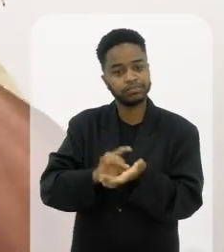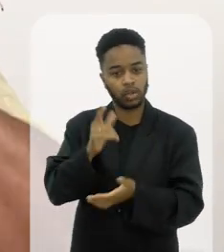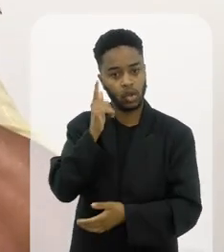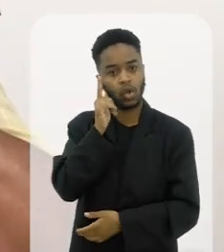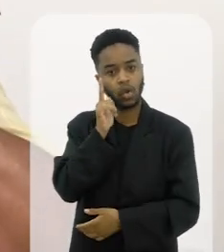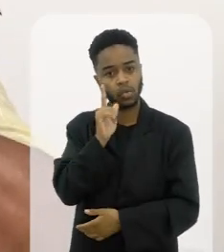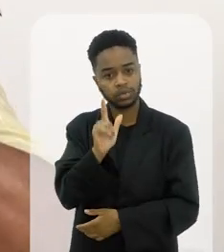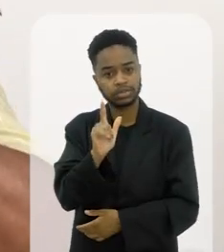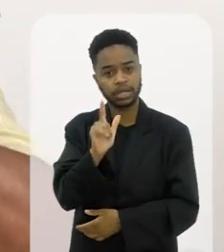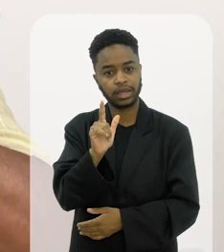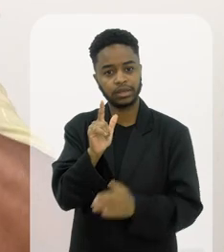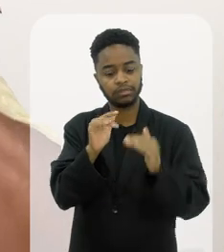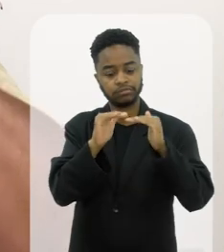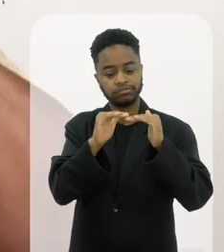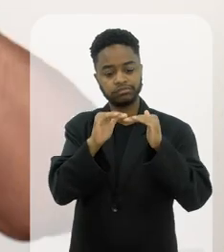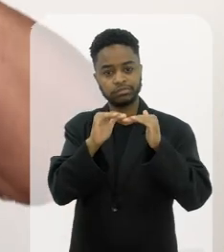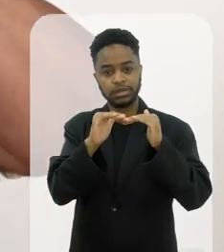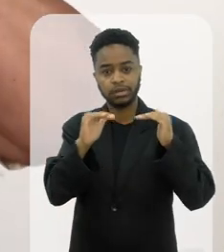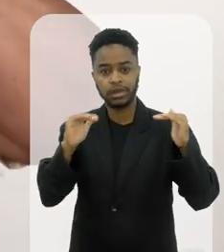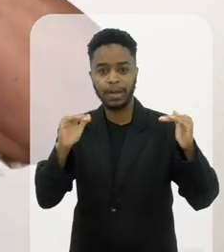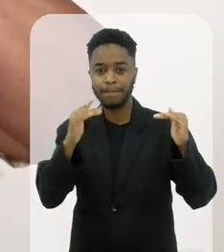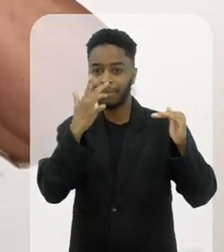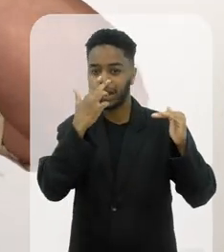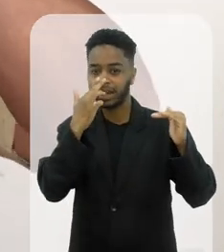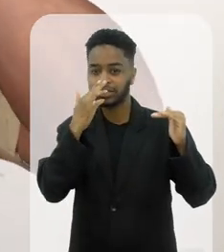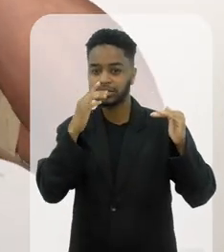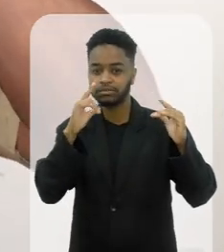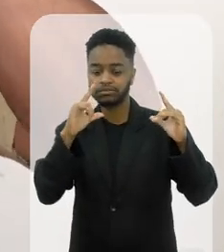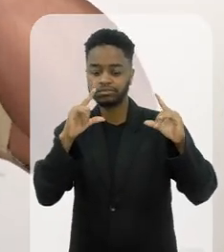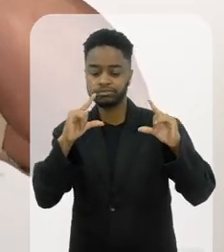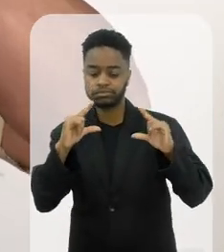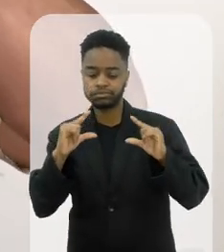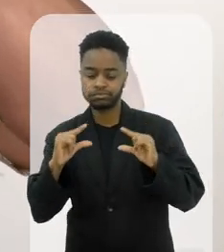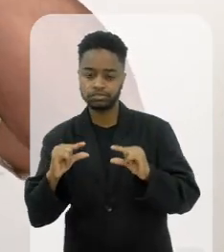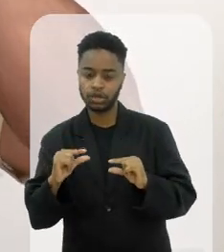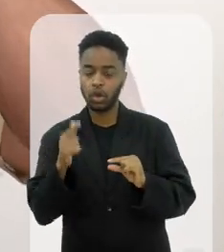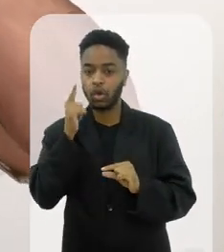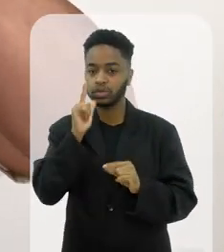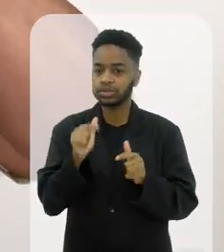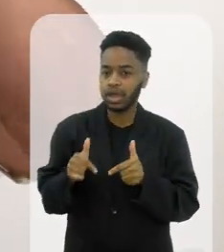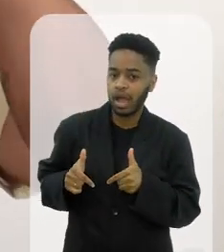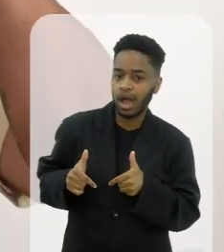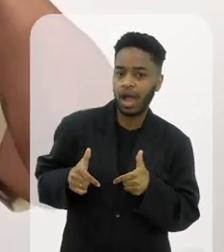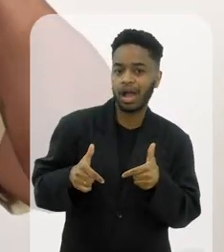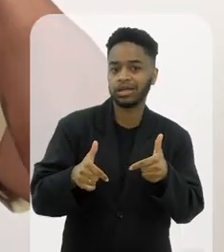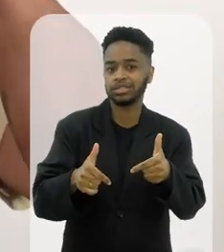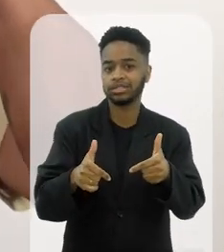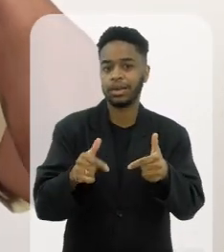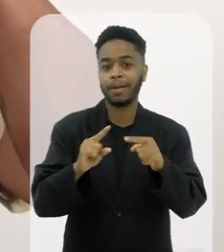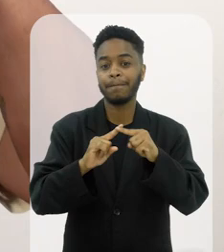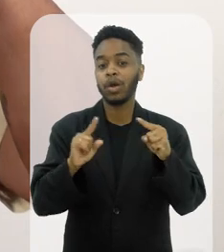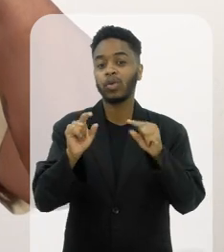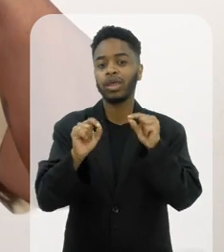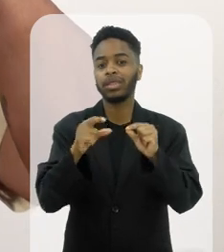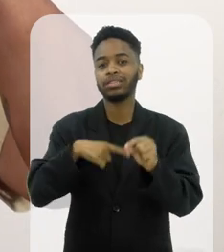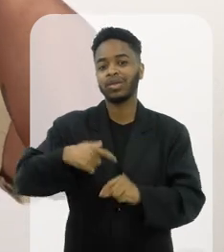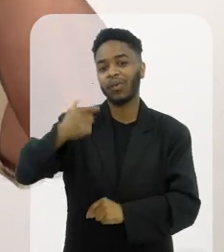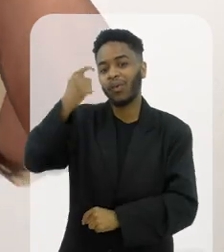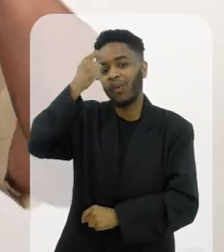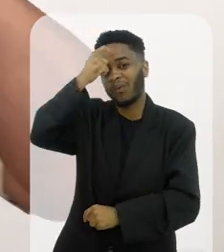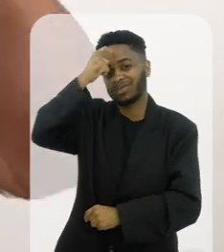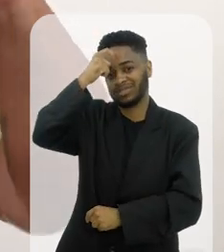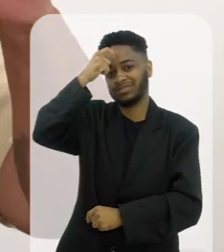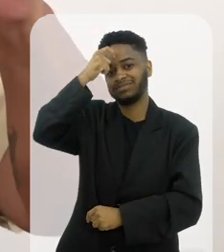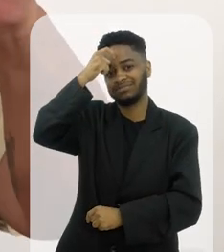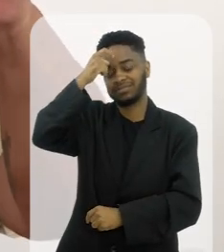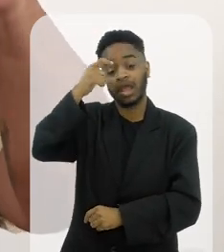você possa realmente, desse outro degrau, você vai conseguir fazer todas as atividades que você tem que fazer, mas